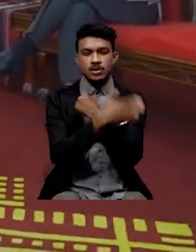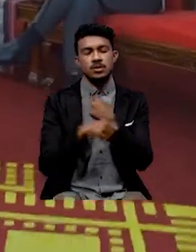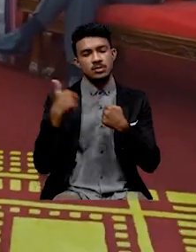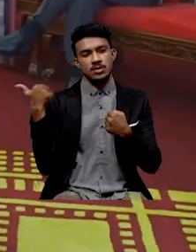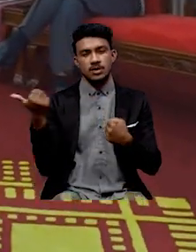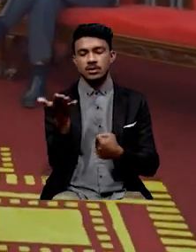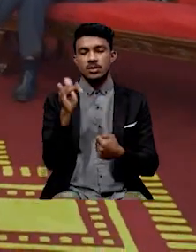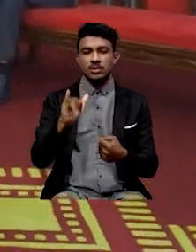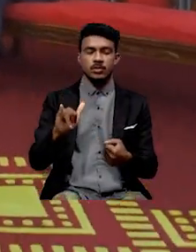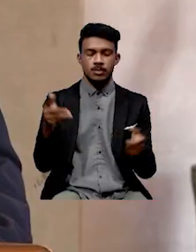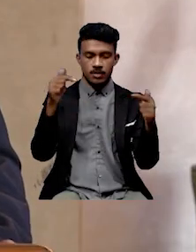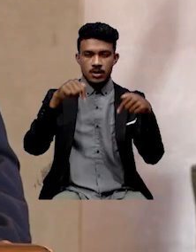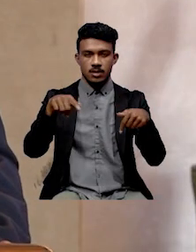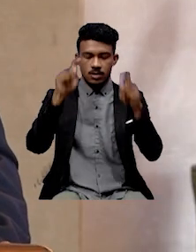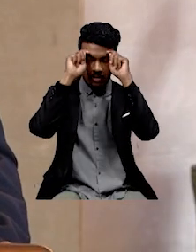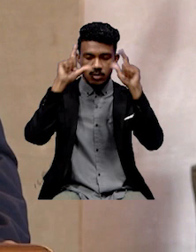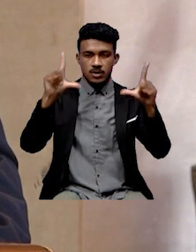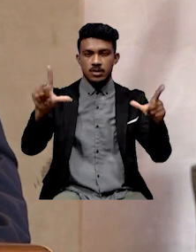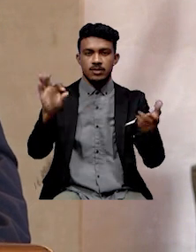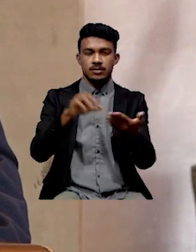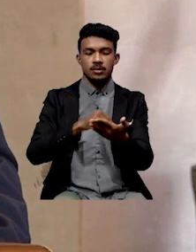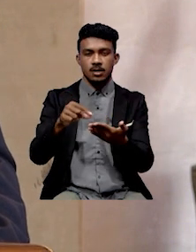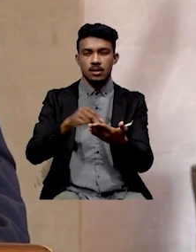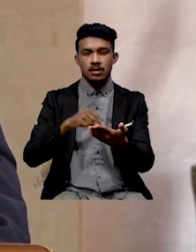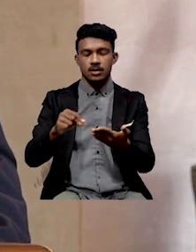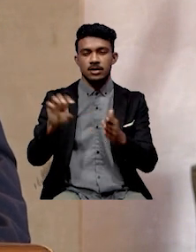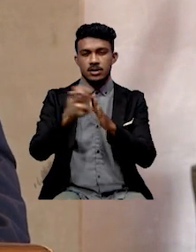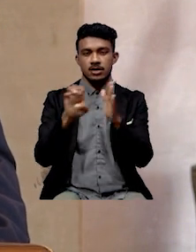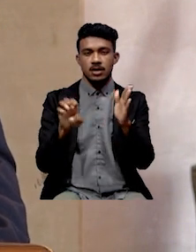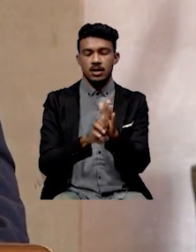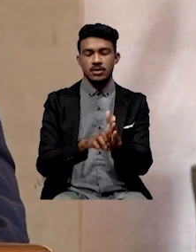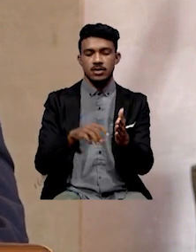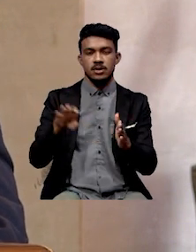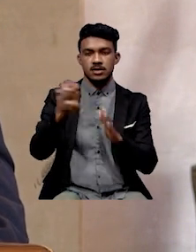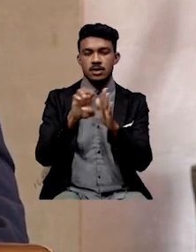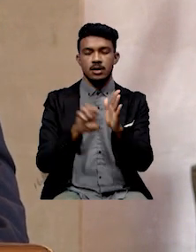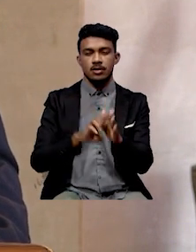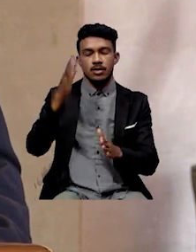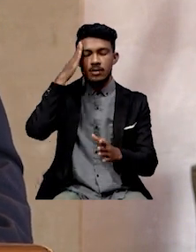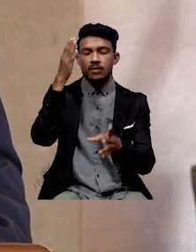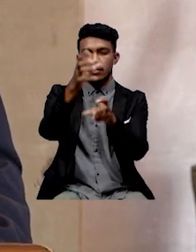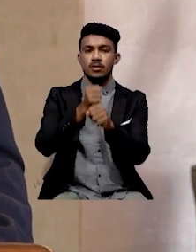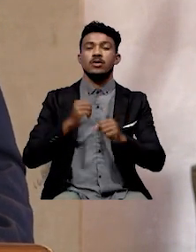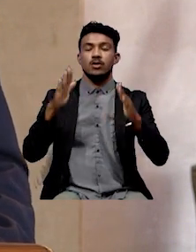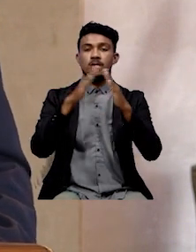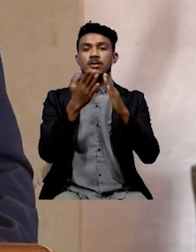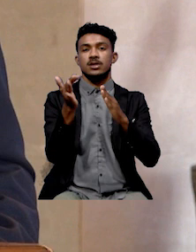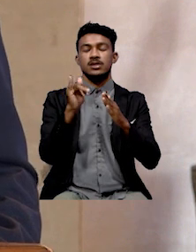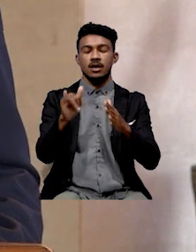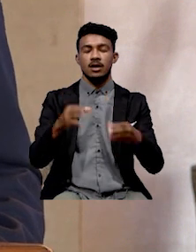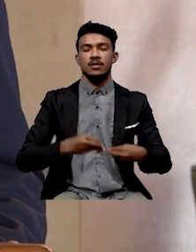ho estado sira nebe iha contrato de arrendamento do estado estado hanoing atu fo titia uma sira ne